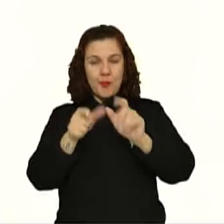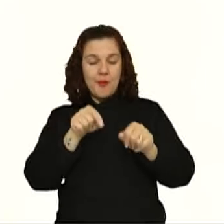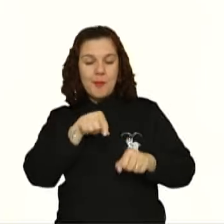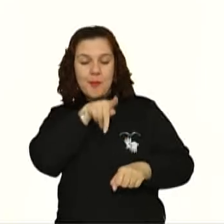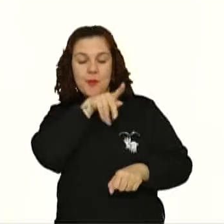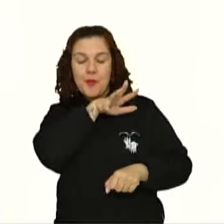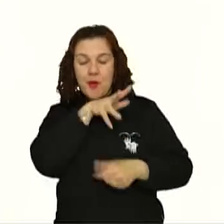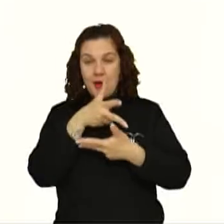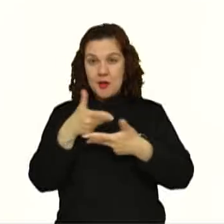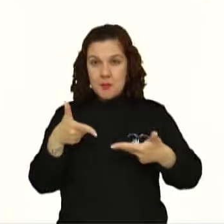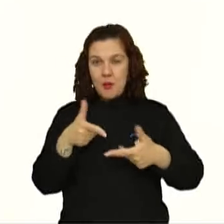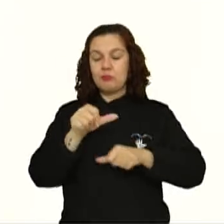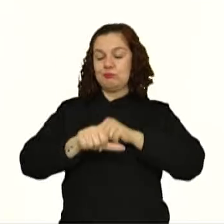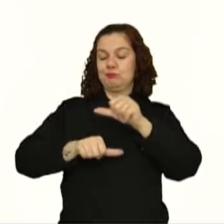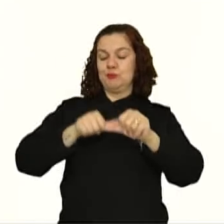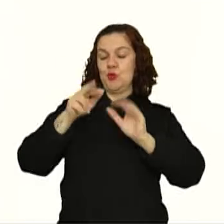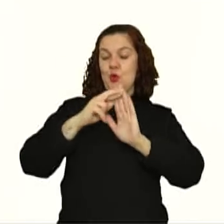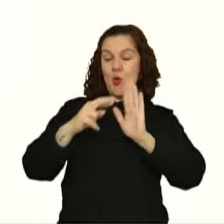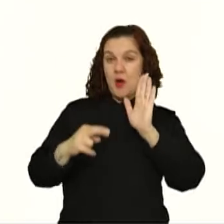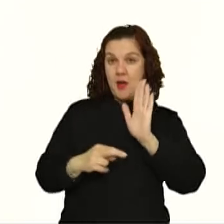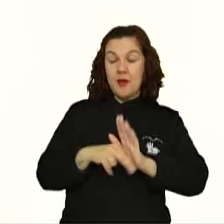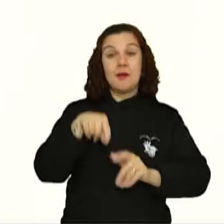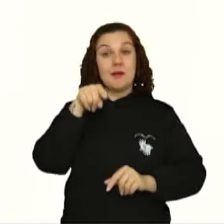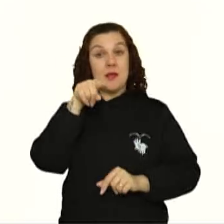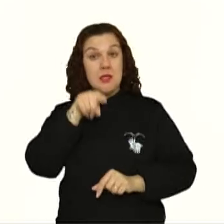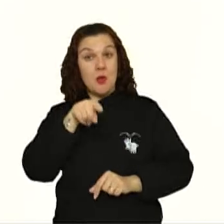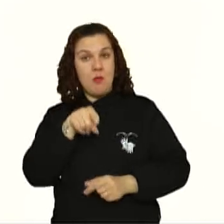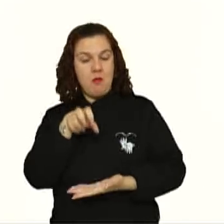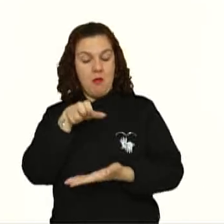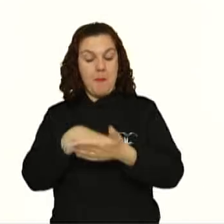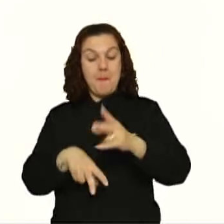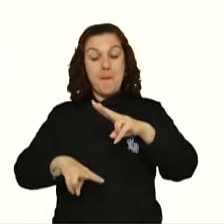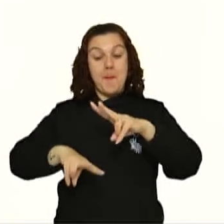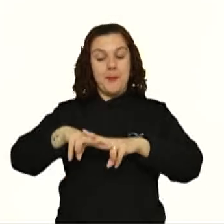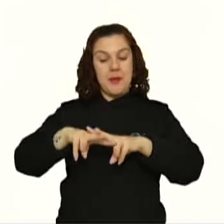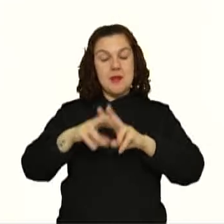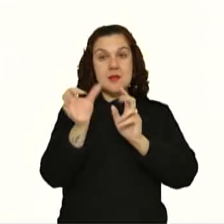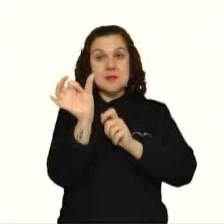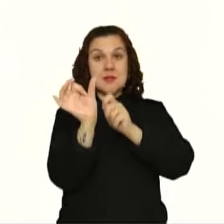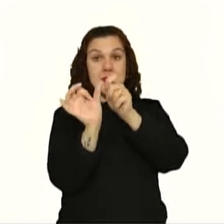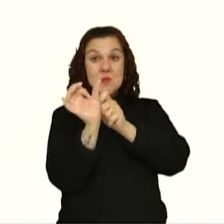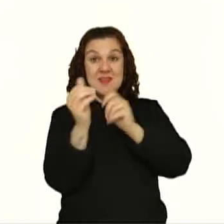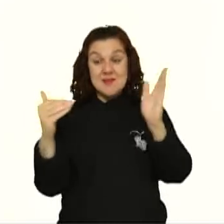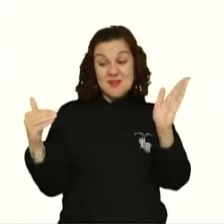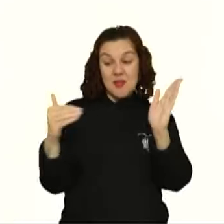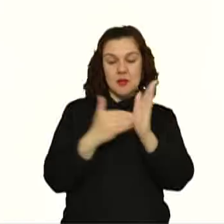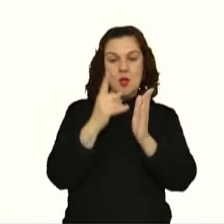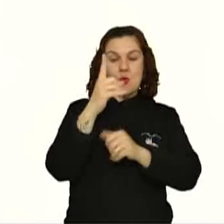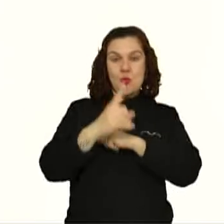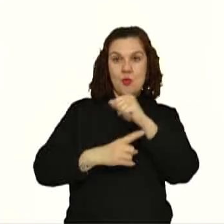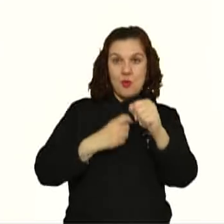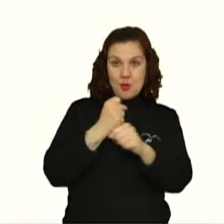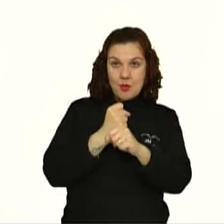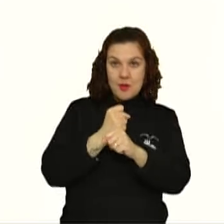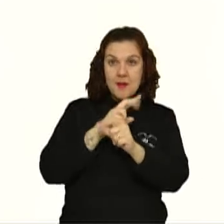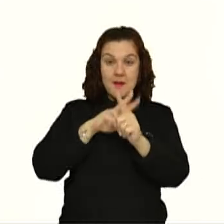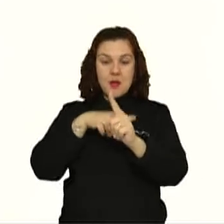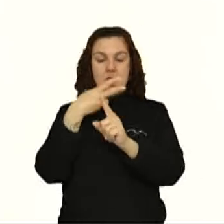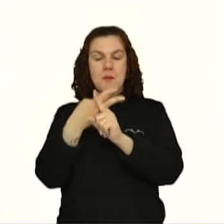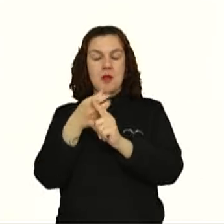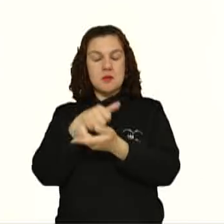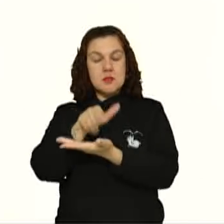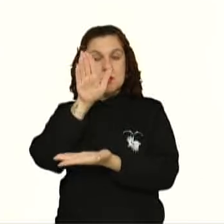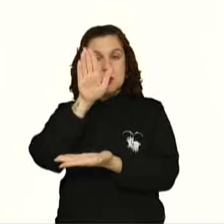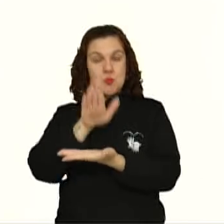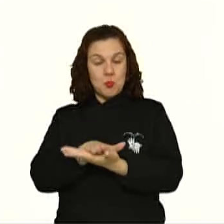na regularização. A punição será prisão de 6 meses a 1 ano e multa de